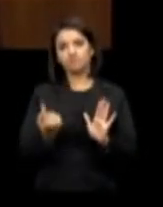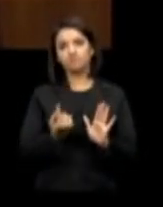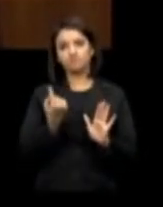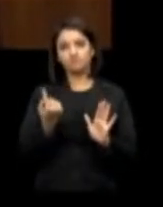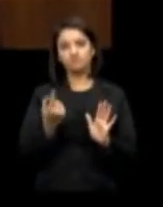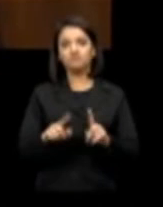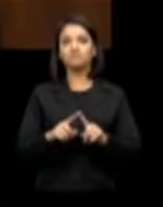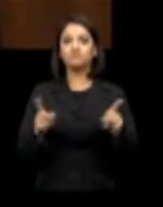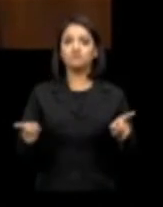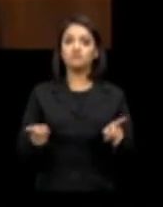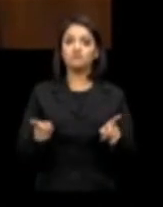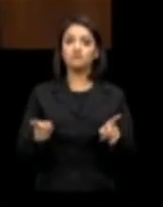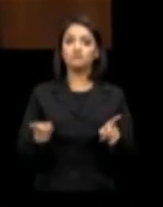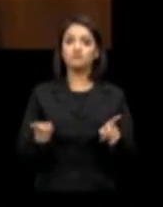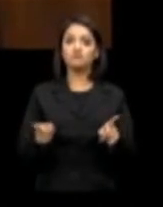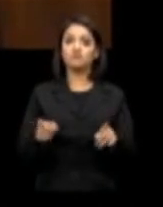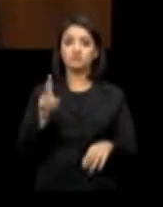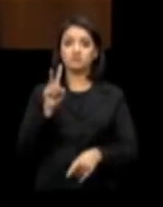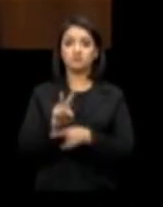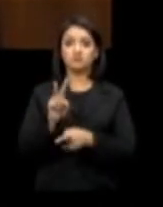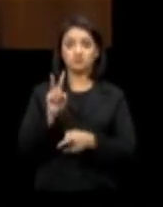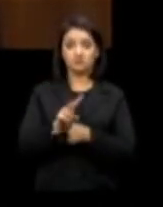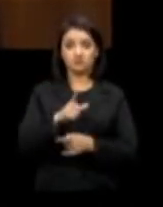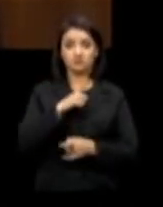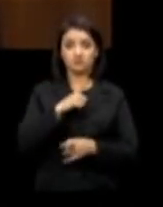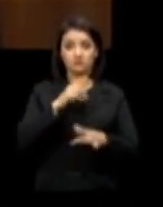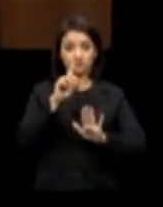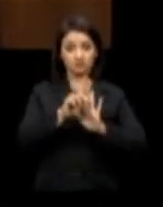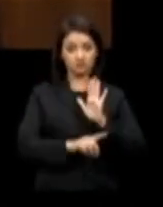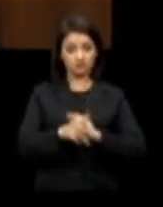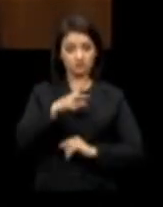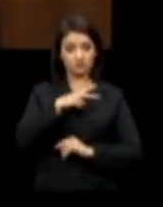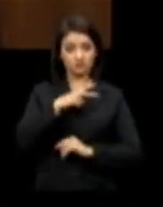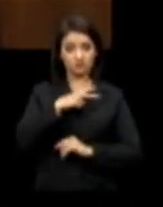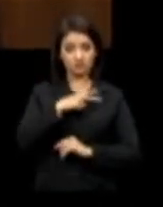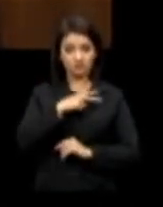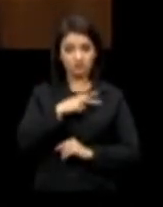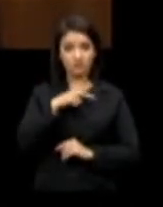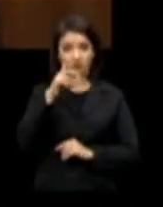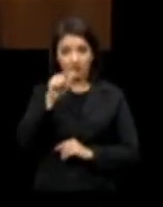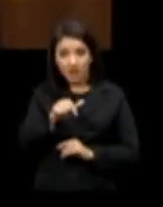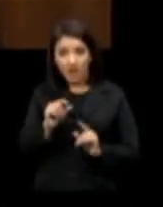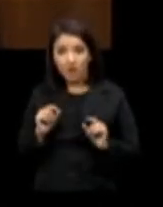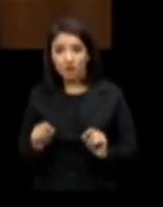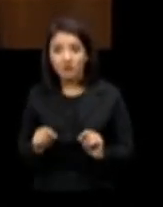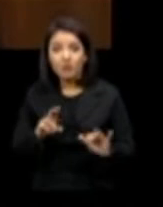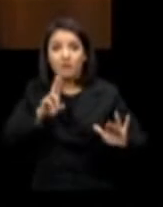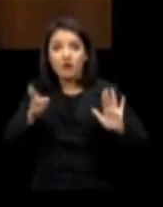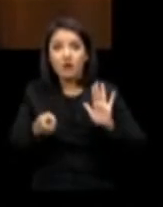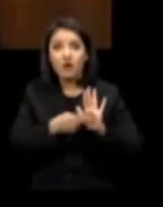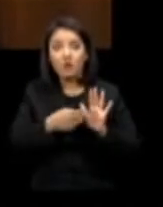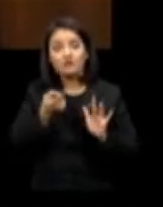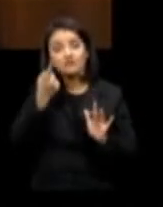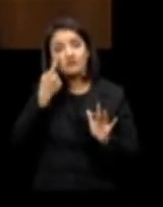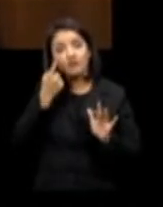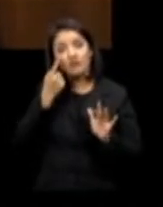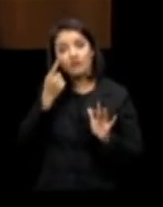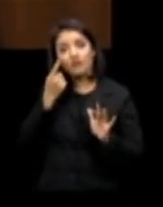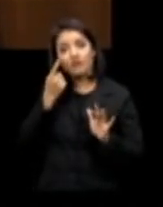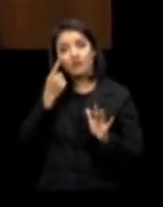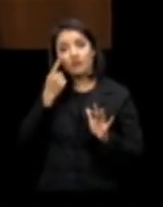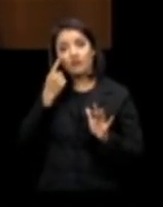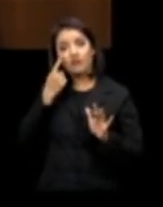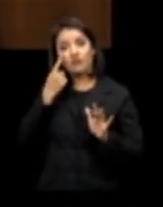fortemente individualista, a proteção atribuída ao direito à privacidade voltar-se-ia, portanto, a reconhecer uma posição estática